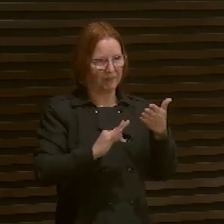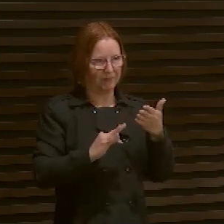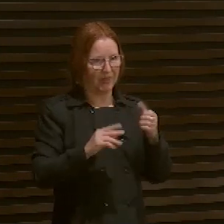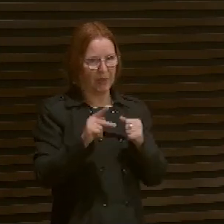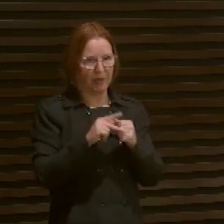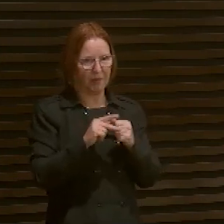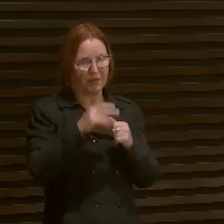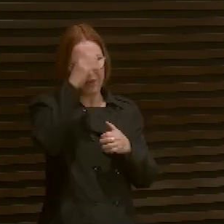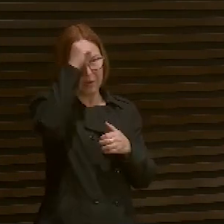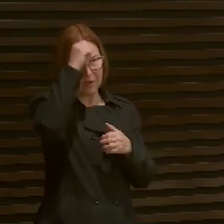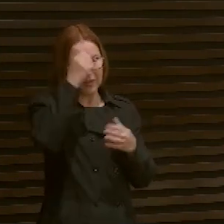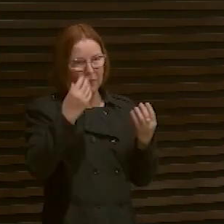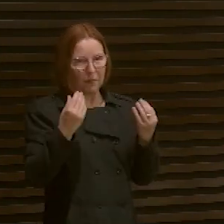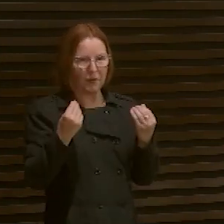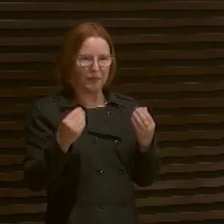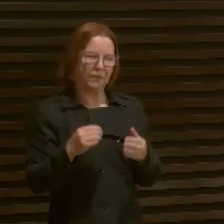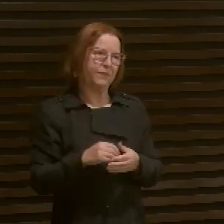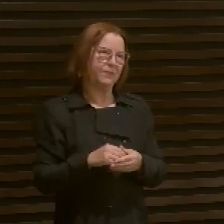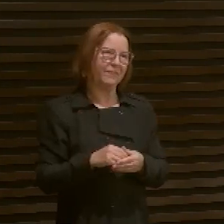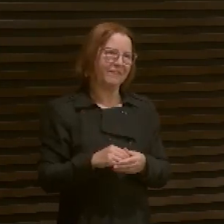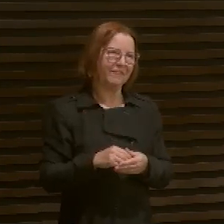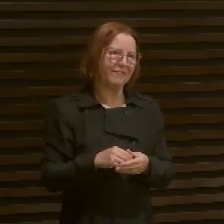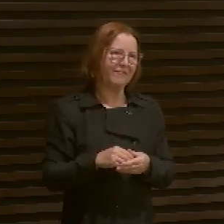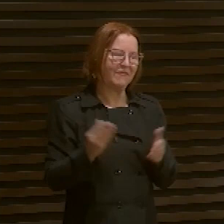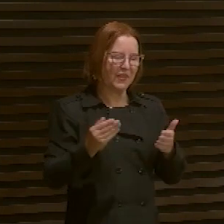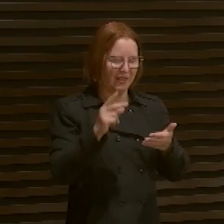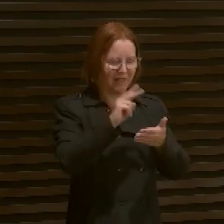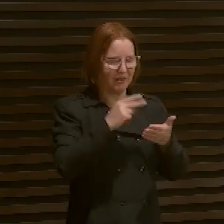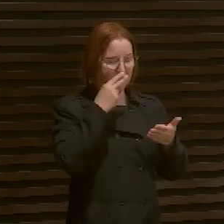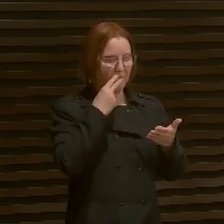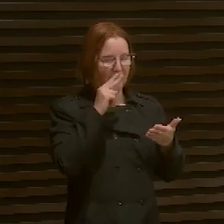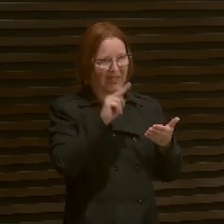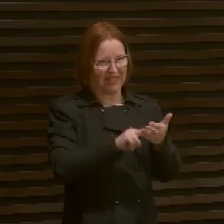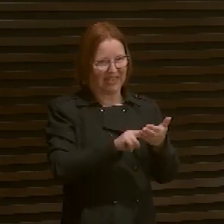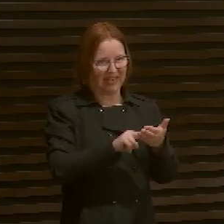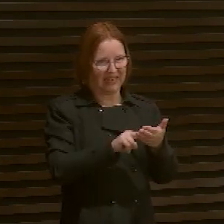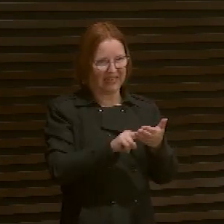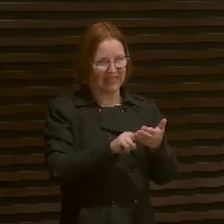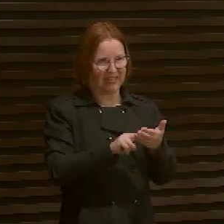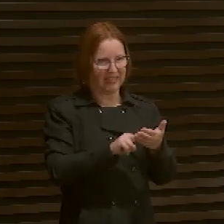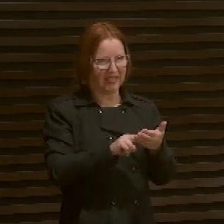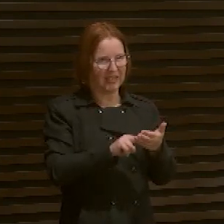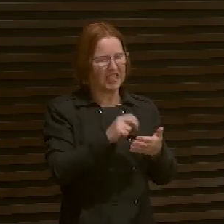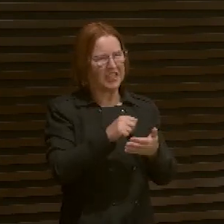Pedro aprendeu muito, irmãos. E agora eu quero ler a epístola que ele escreveu já idoso,